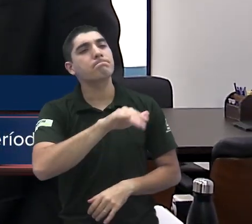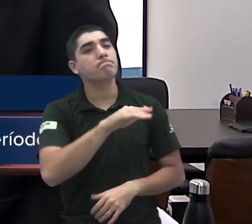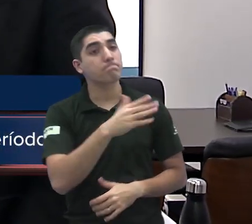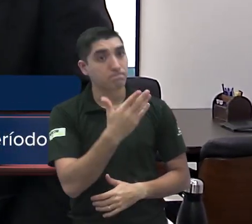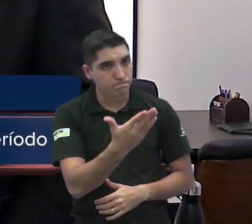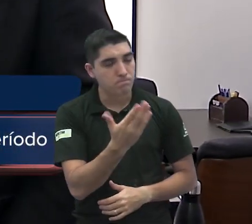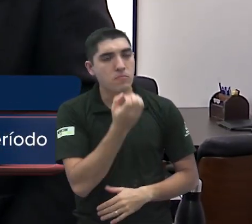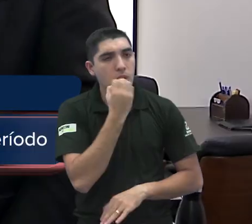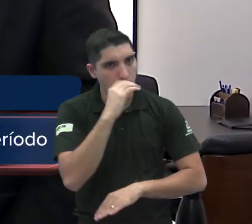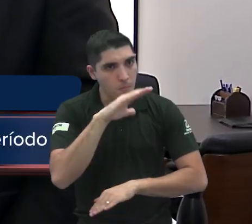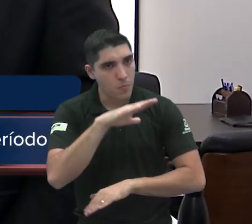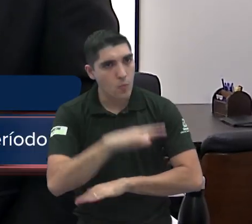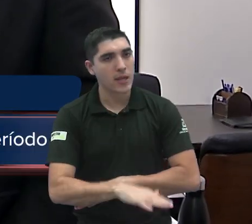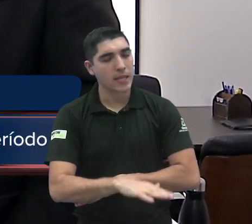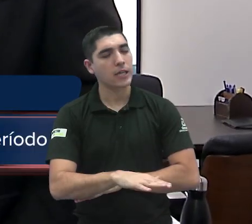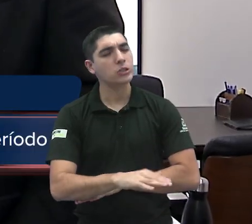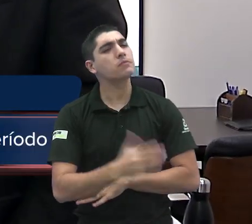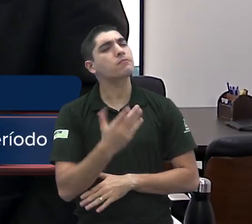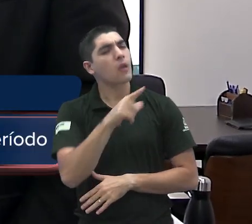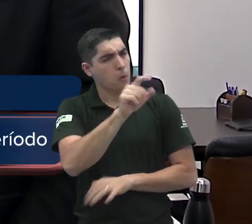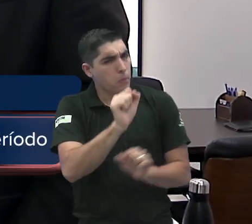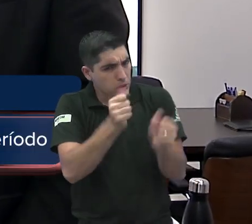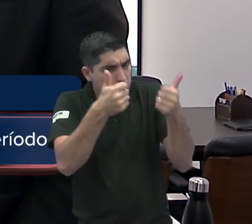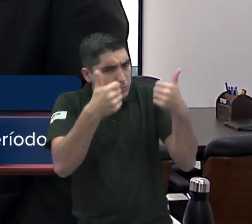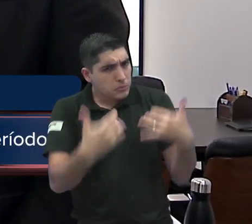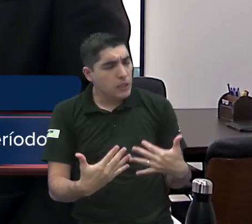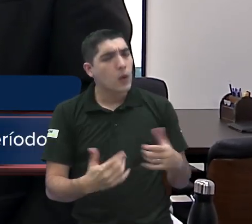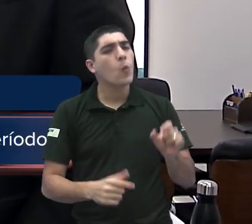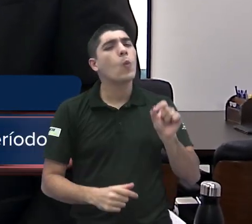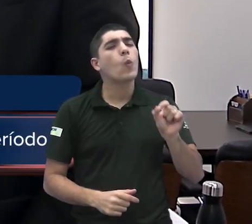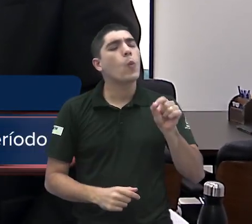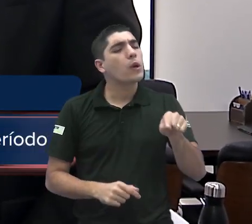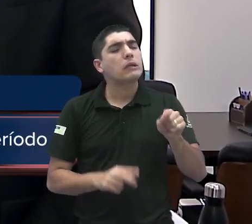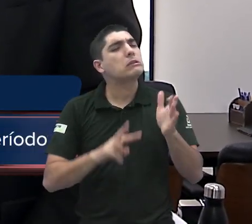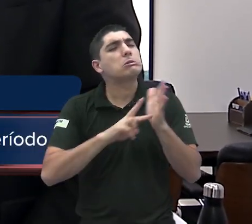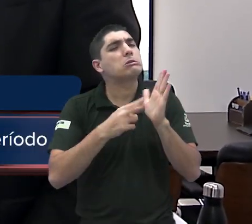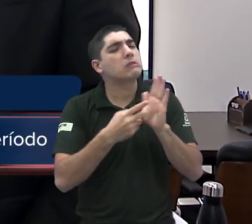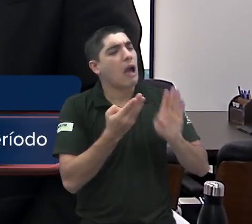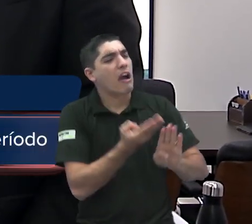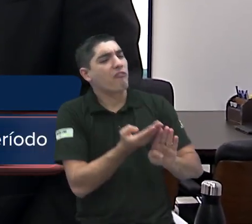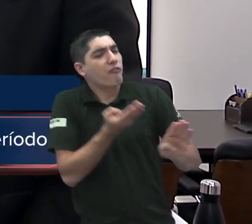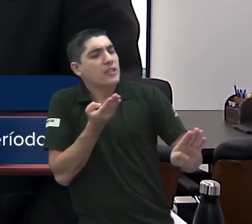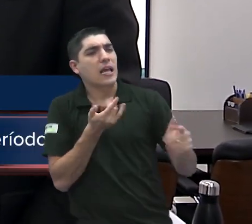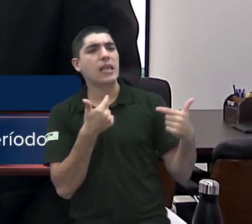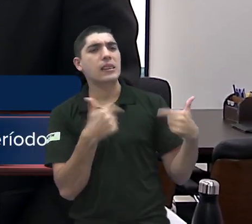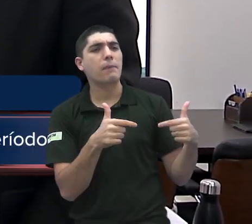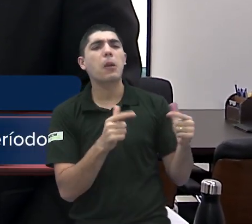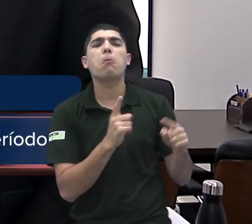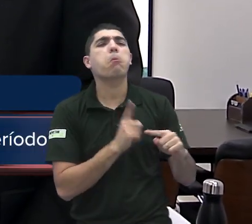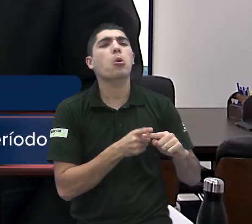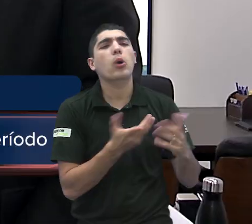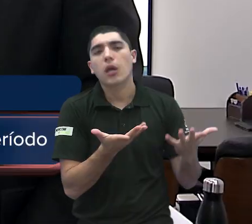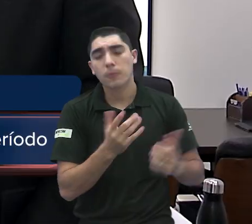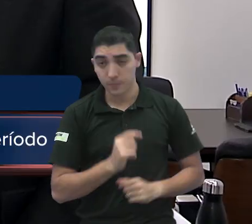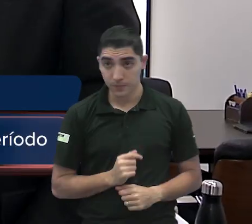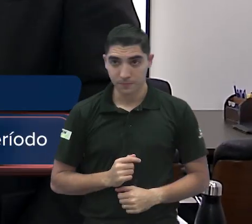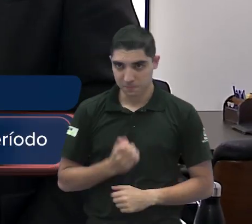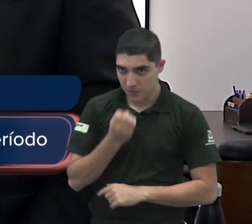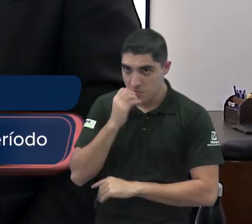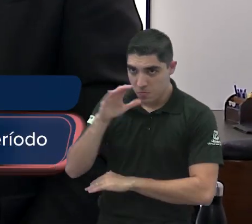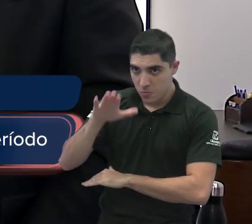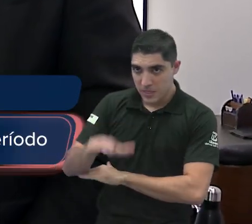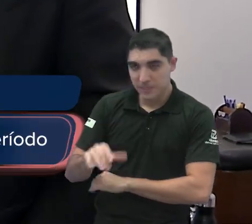essas dúvidas. Diego, primeiro de tudo, boa tarde. Queria que você explicasse um pouco do que é o afastamento do trabalho, né? O